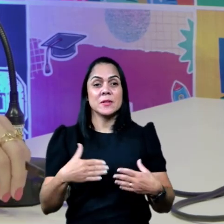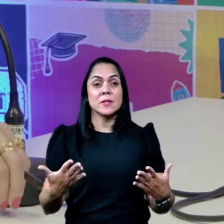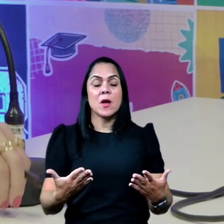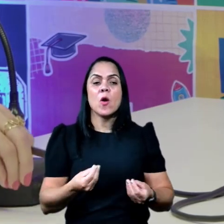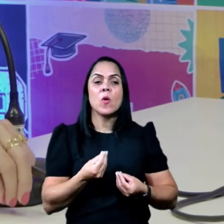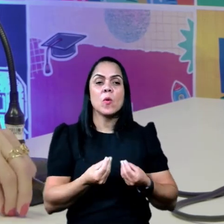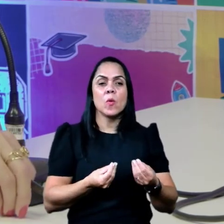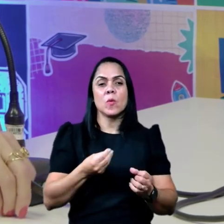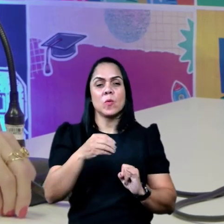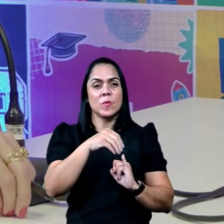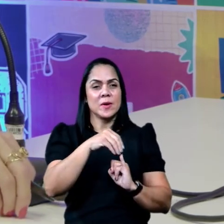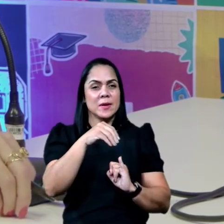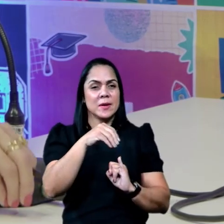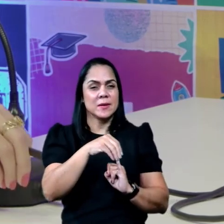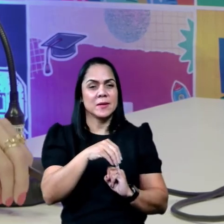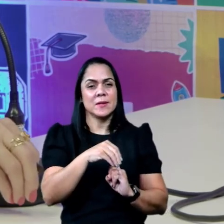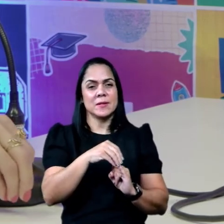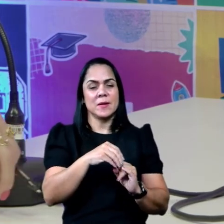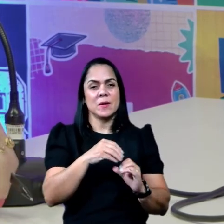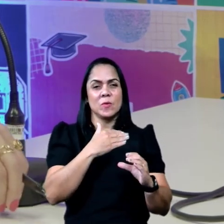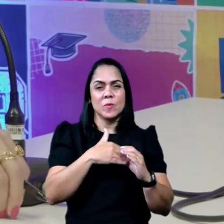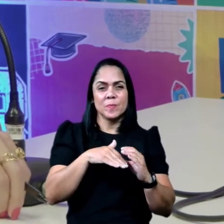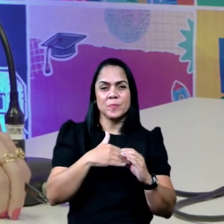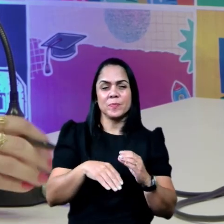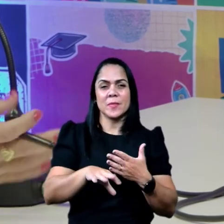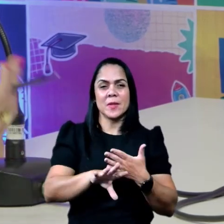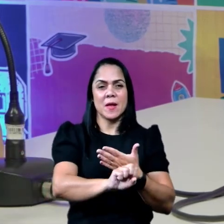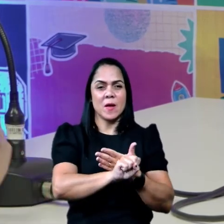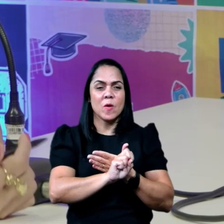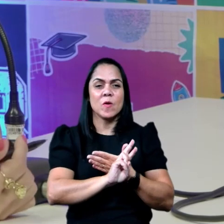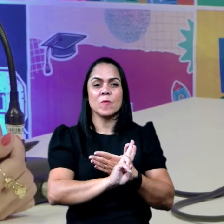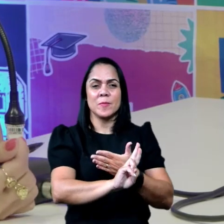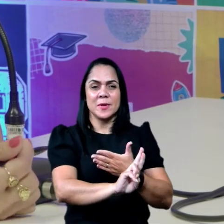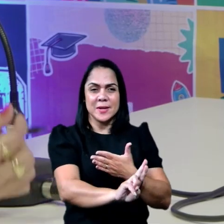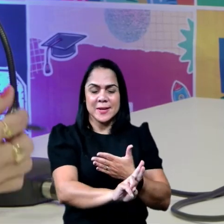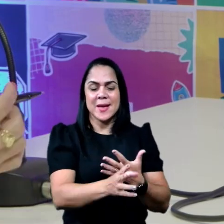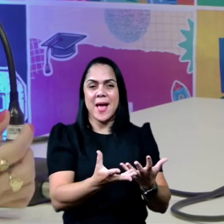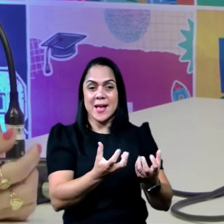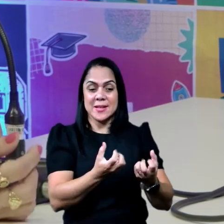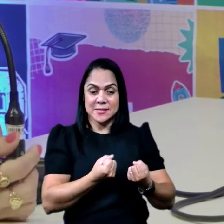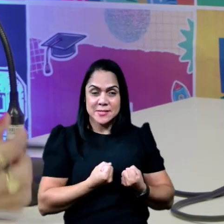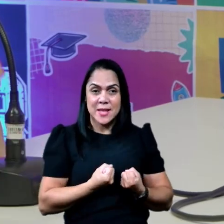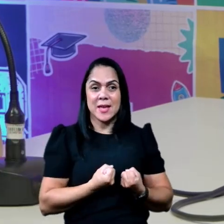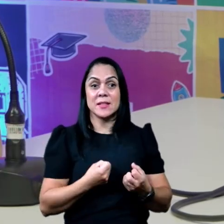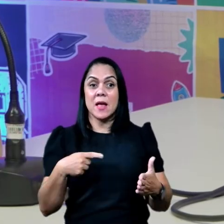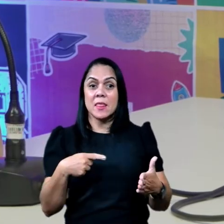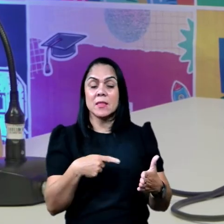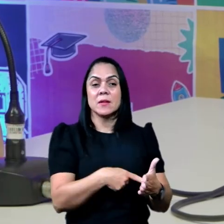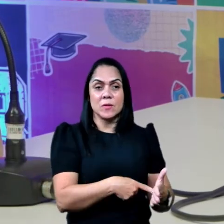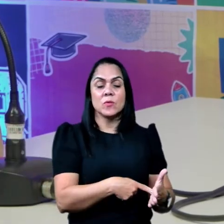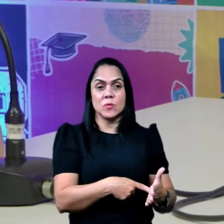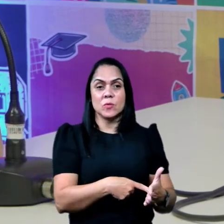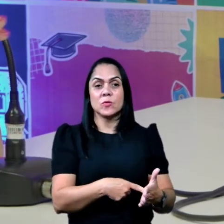do IFB é o Fala BR, então a ouvidoria do Instituto Federal acolhe essa denúncia via sistema Fala BR, então vocês podem colocar